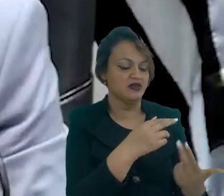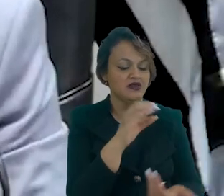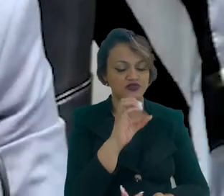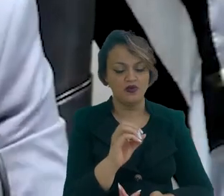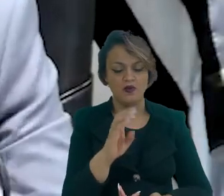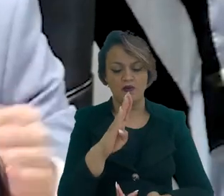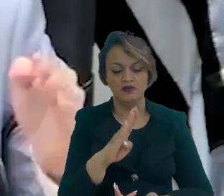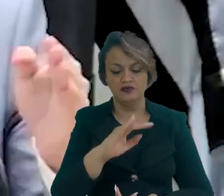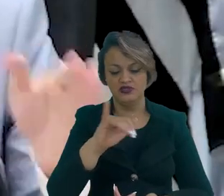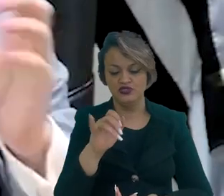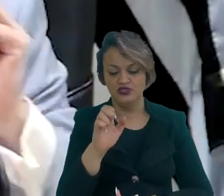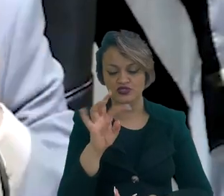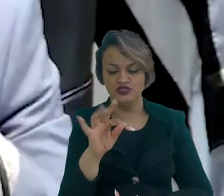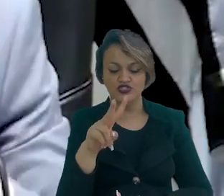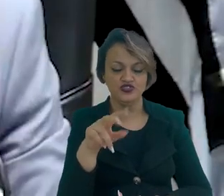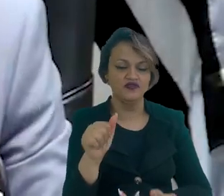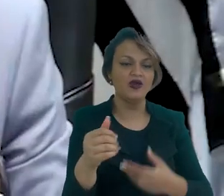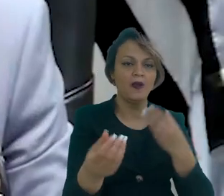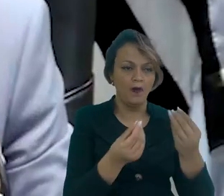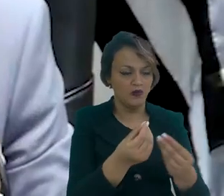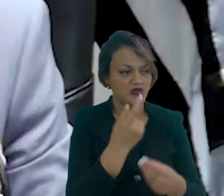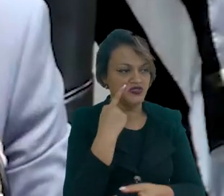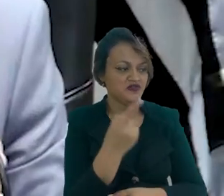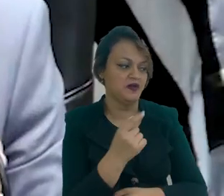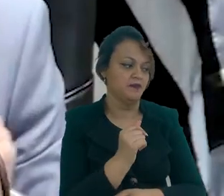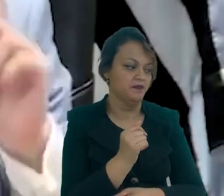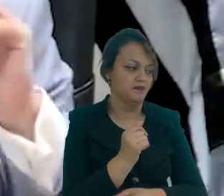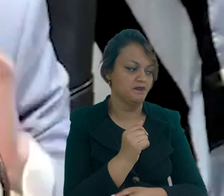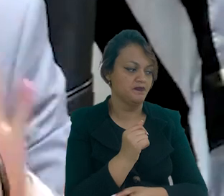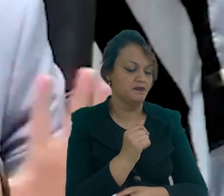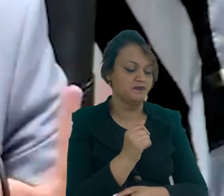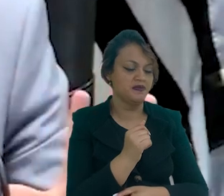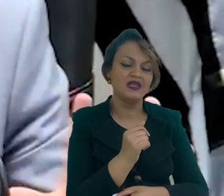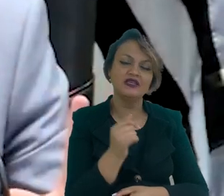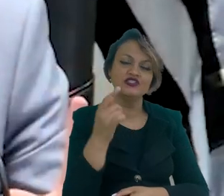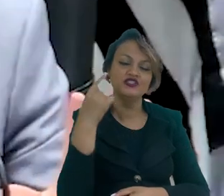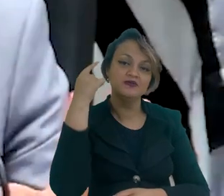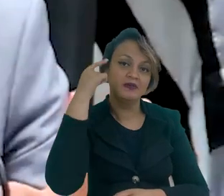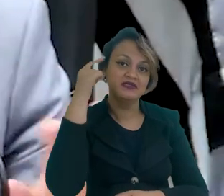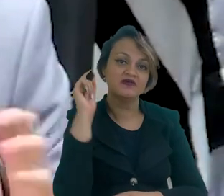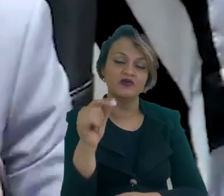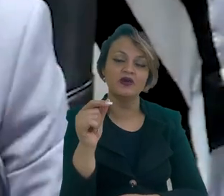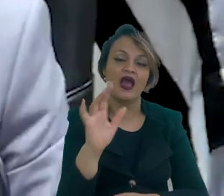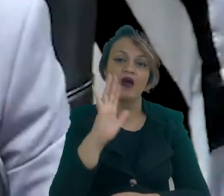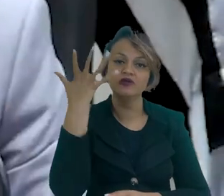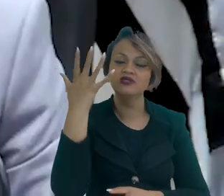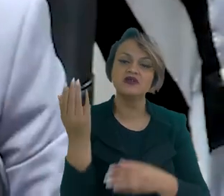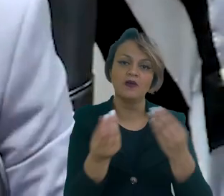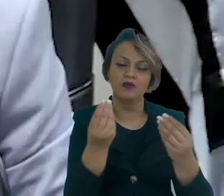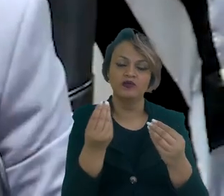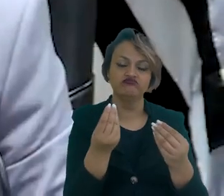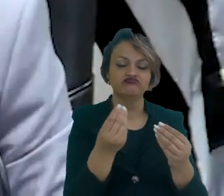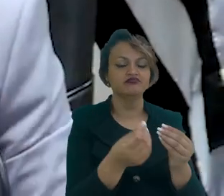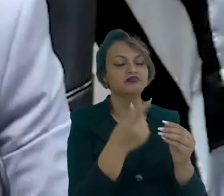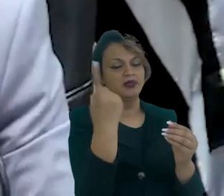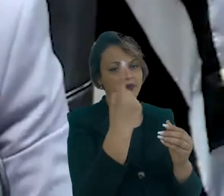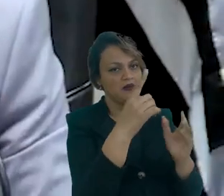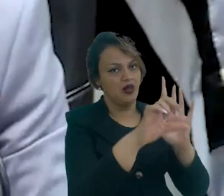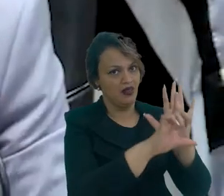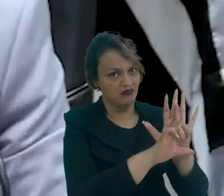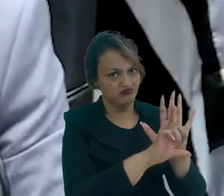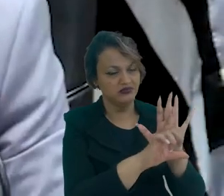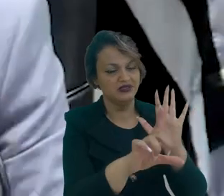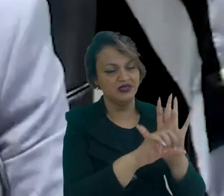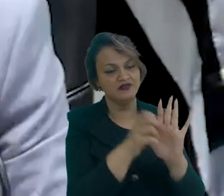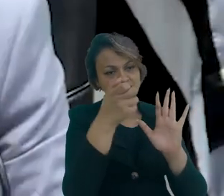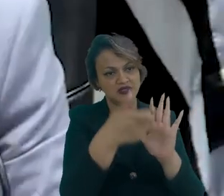quando se fazia aferição da responsabilidade objetiva antes da lei da Liberdade a gente dizia